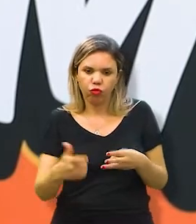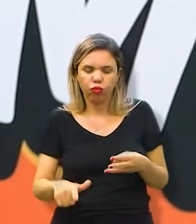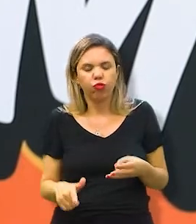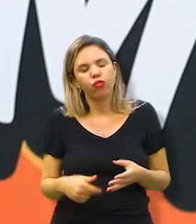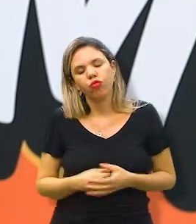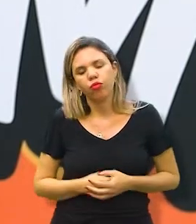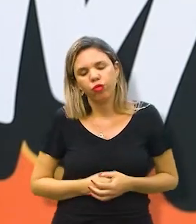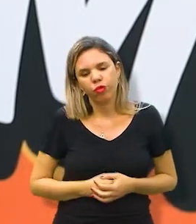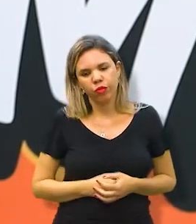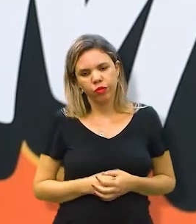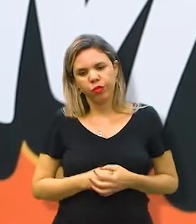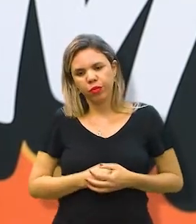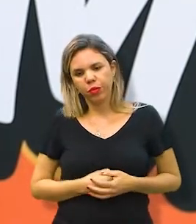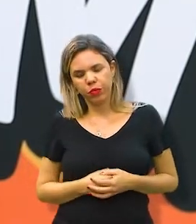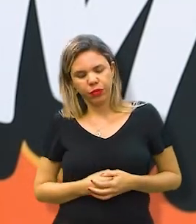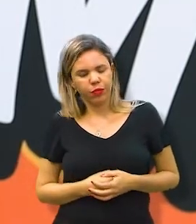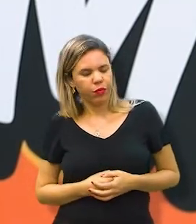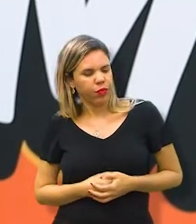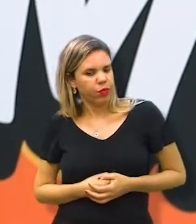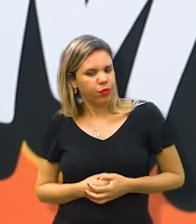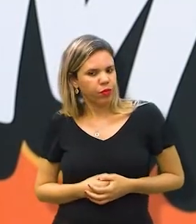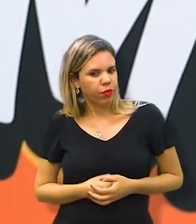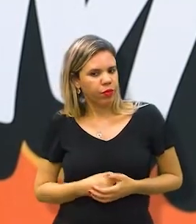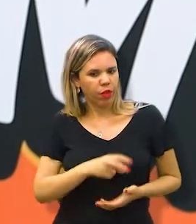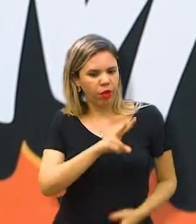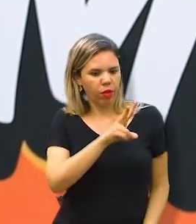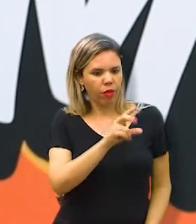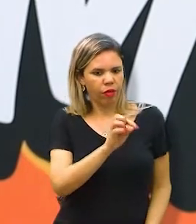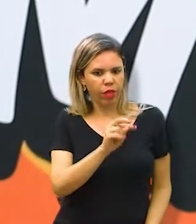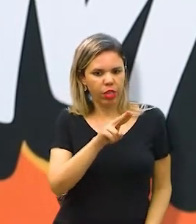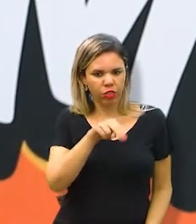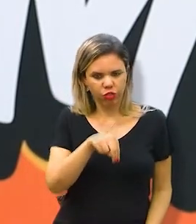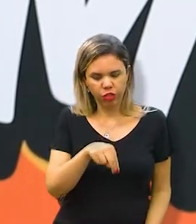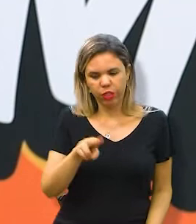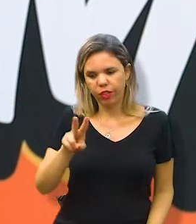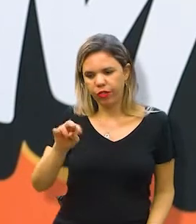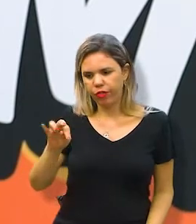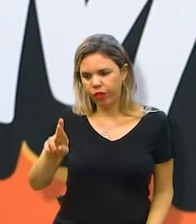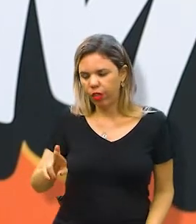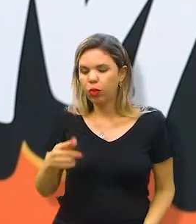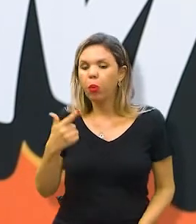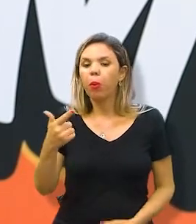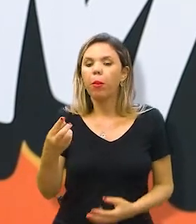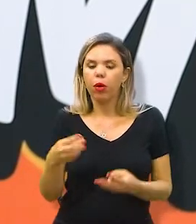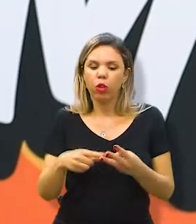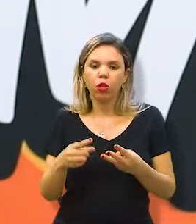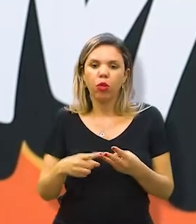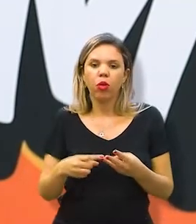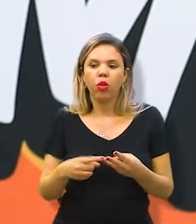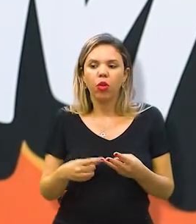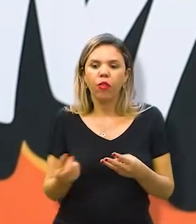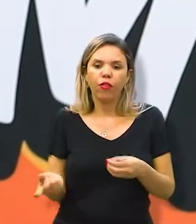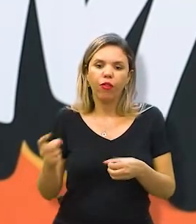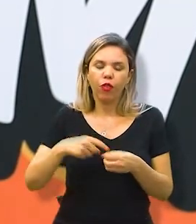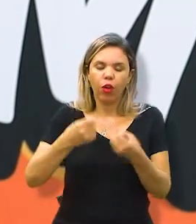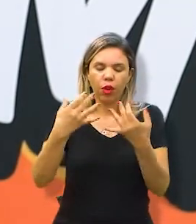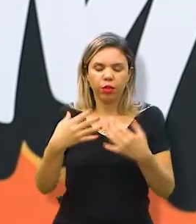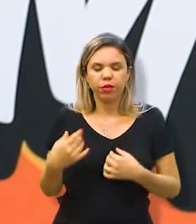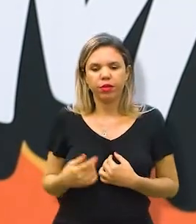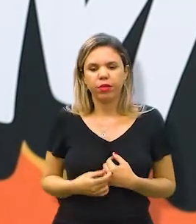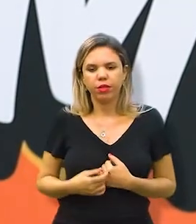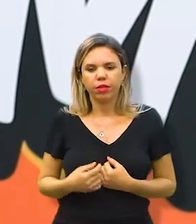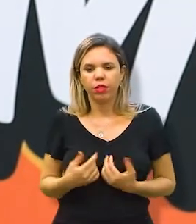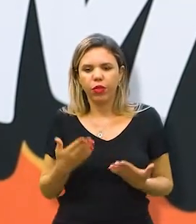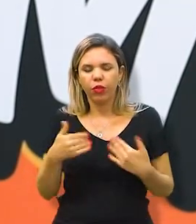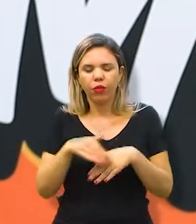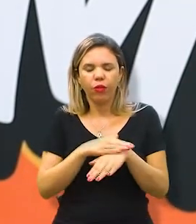dela, né? E Valentine, Vitor e o próximo terceiro livro, ela vai voltar aqui para contar para a gente. E